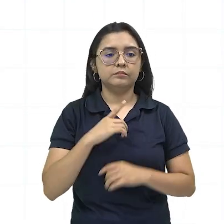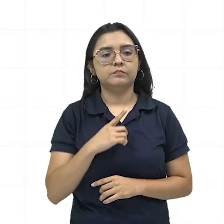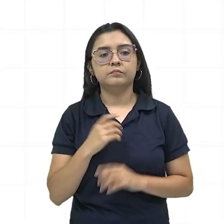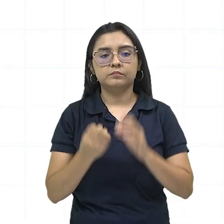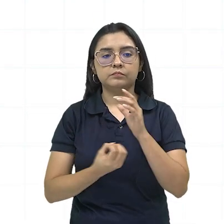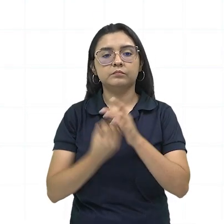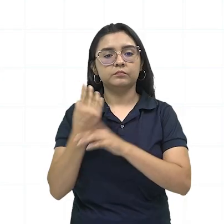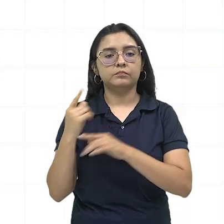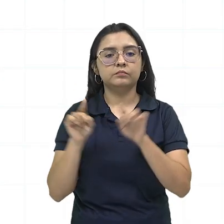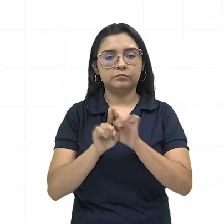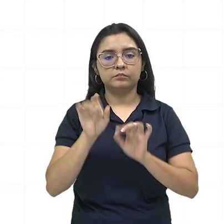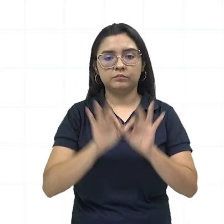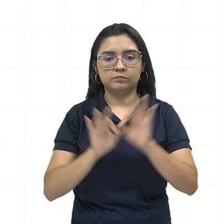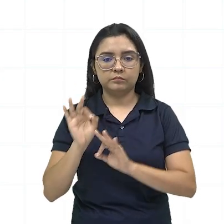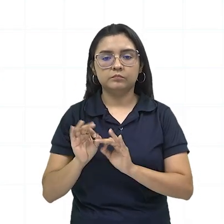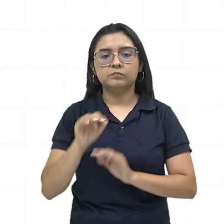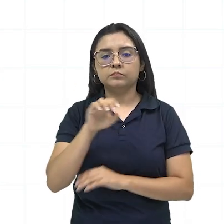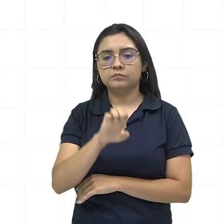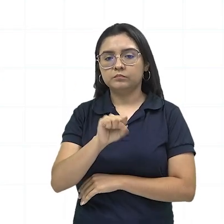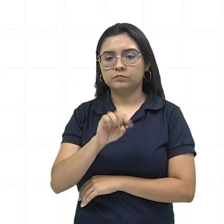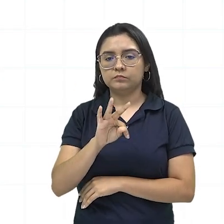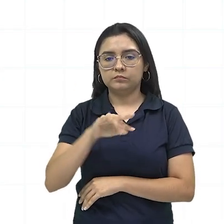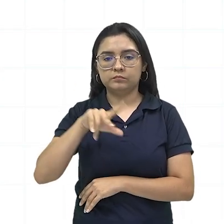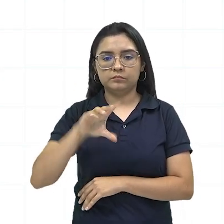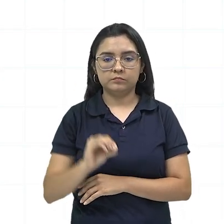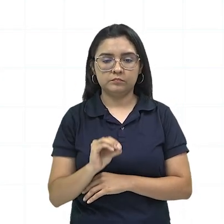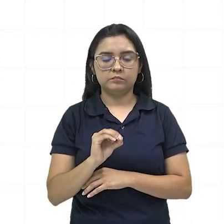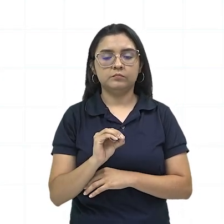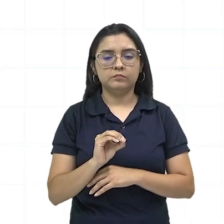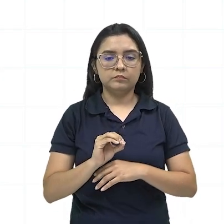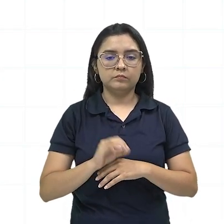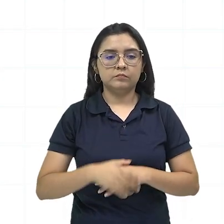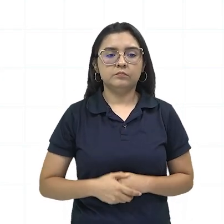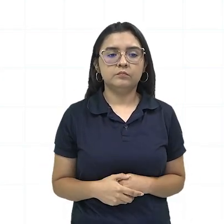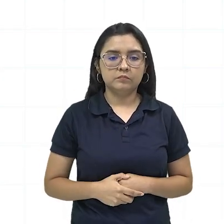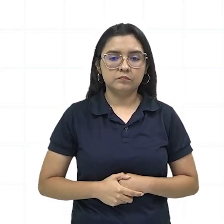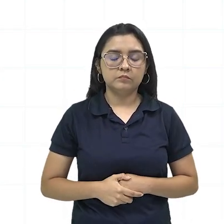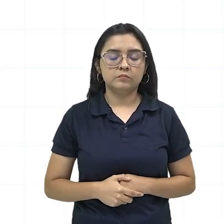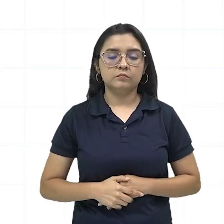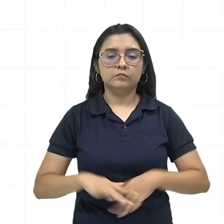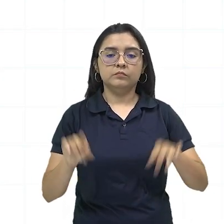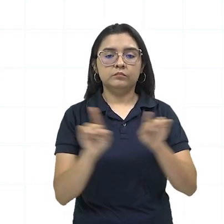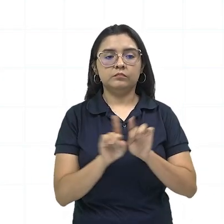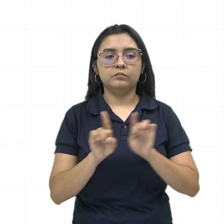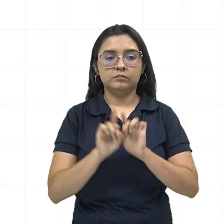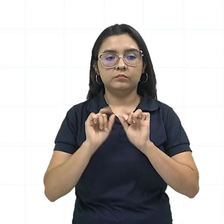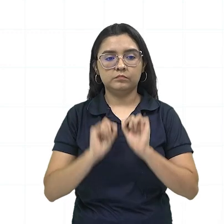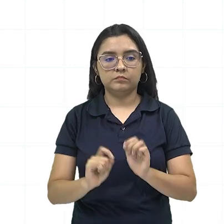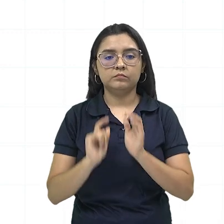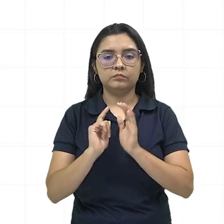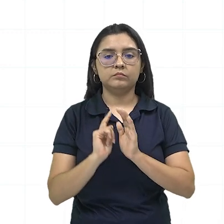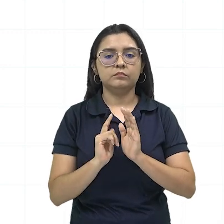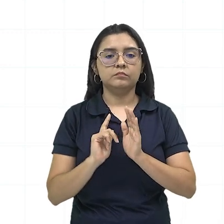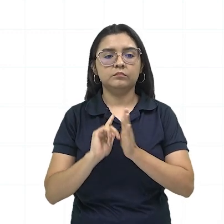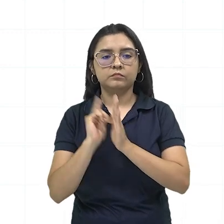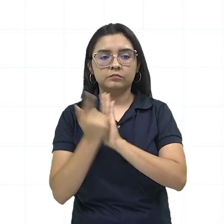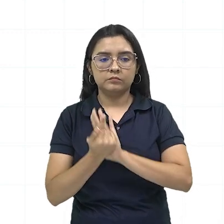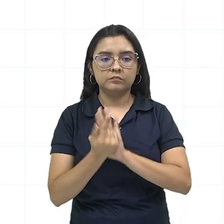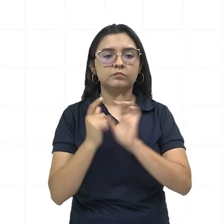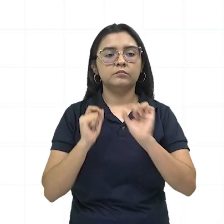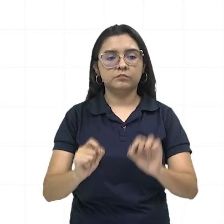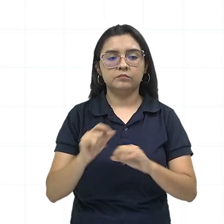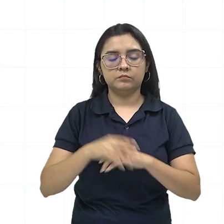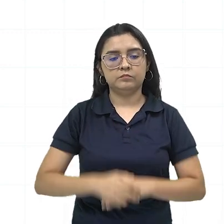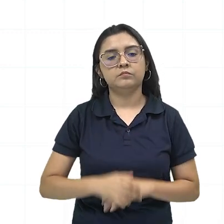de conhecimento construção, composicional e estilo, gêneros de